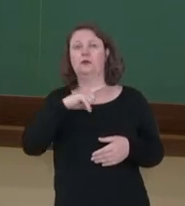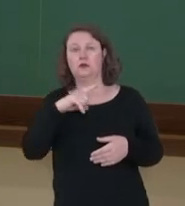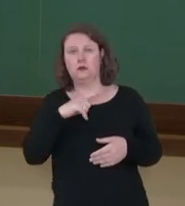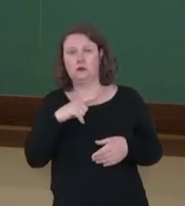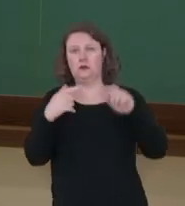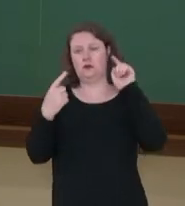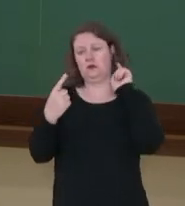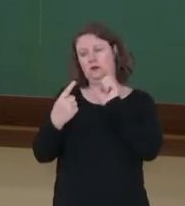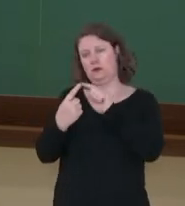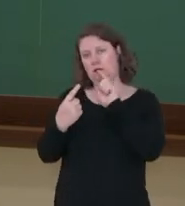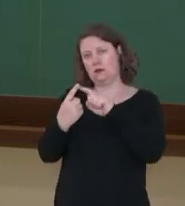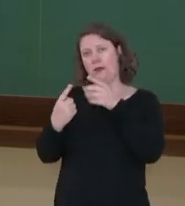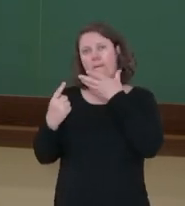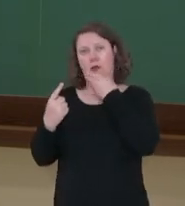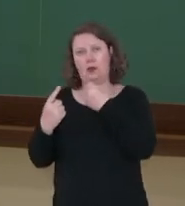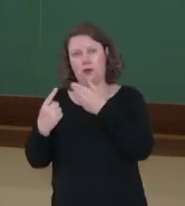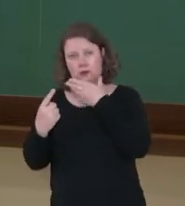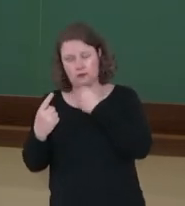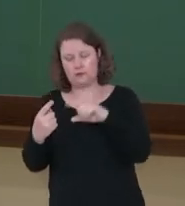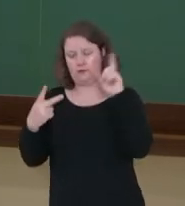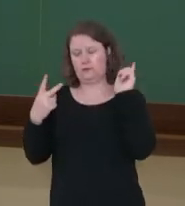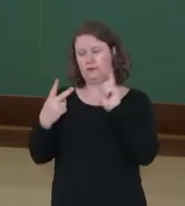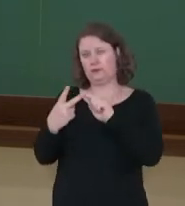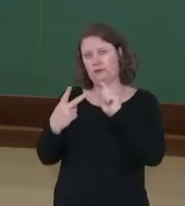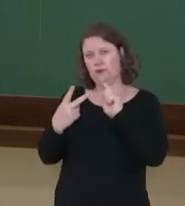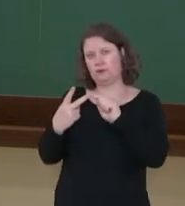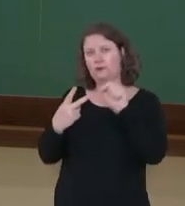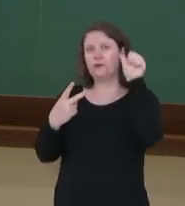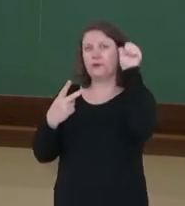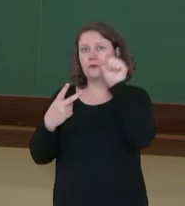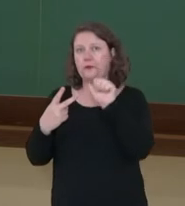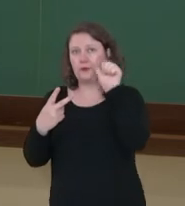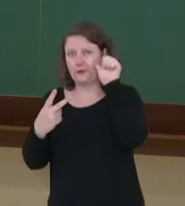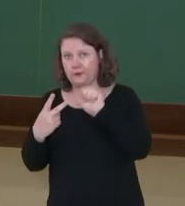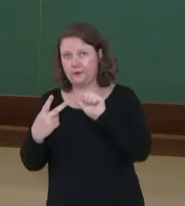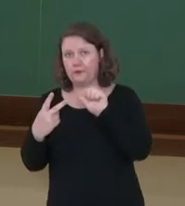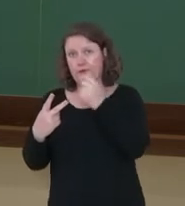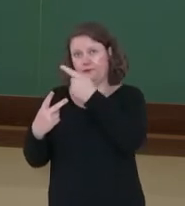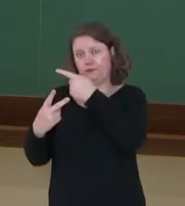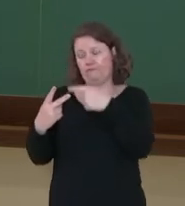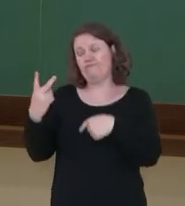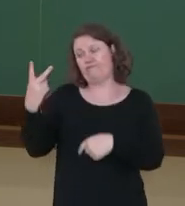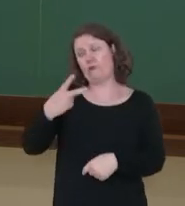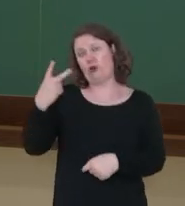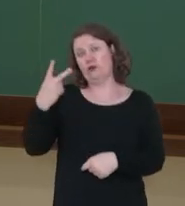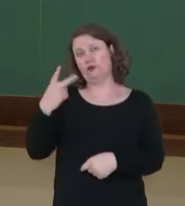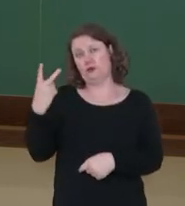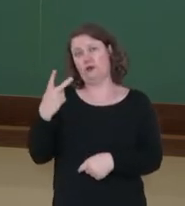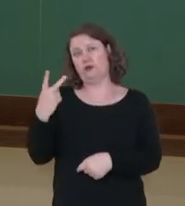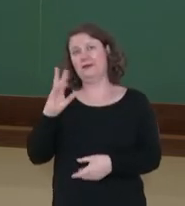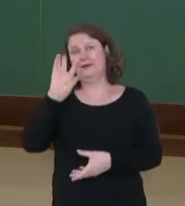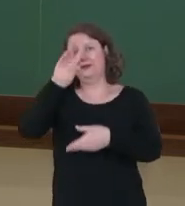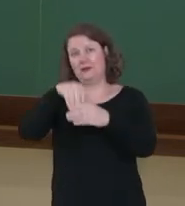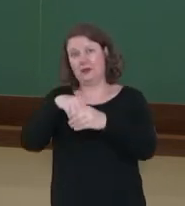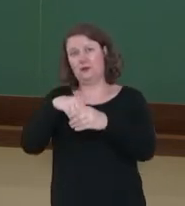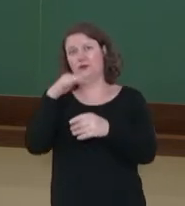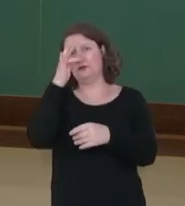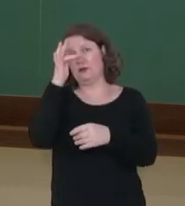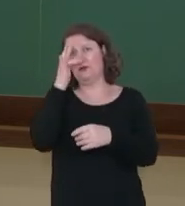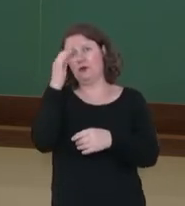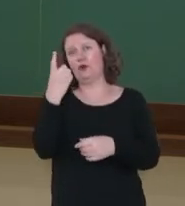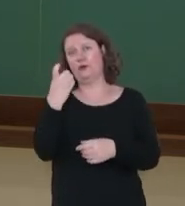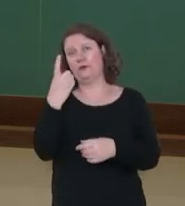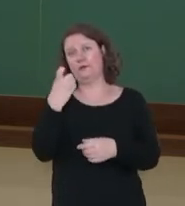tanto o aparelho masculino quanto o aparelho feminino. Na mesma planta. E aí o que acontece?